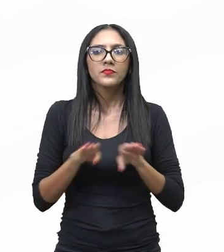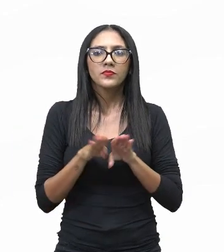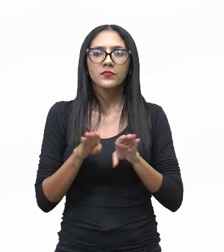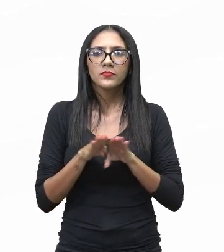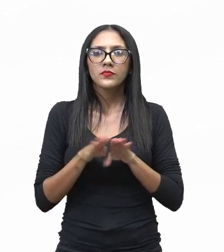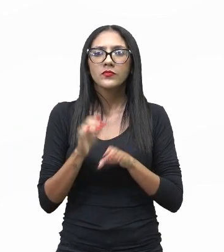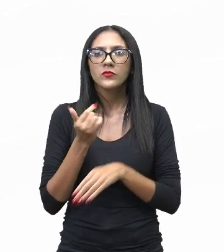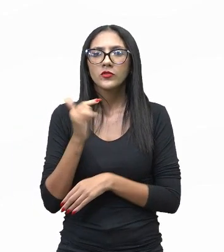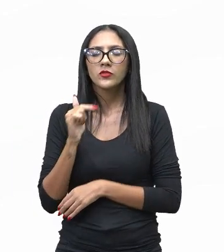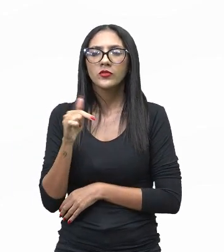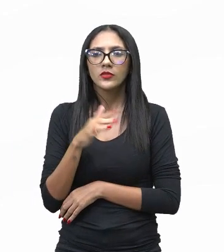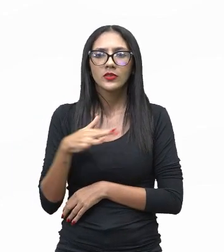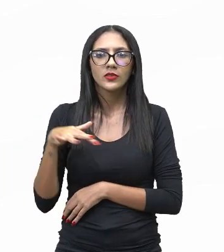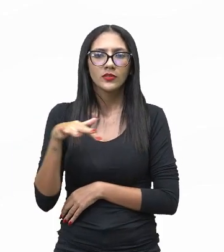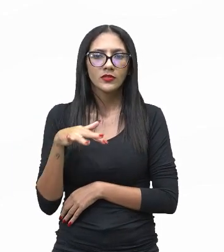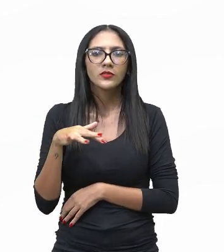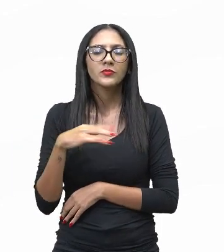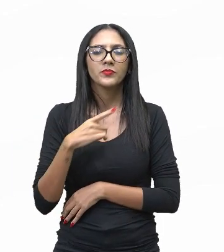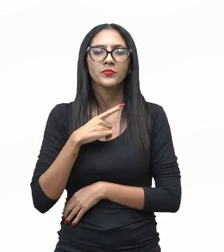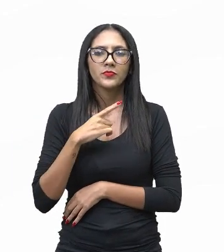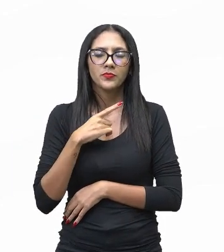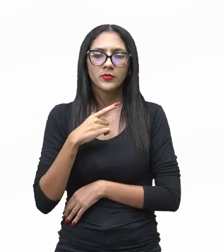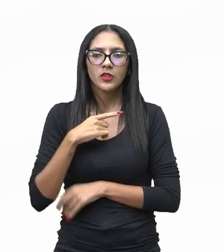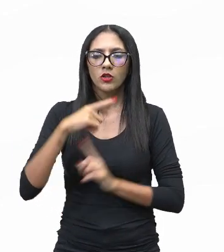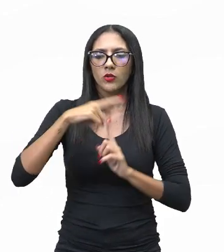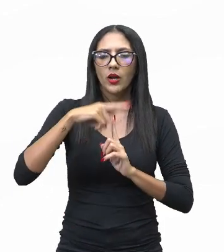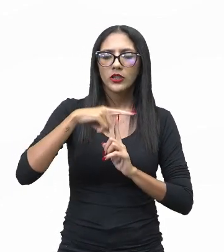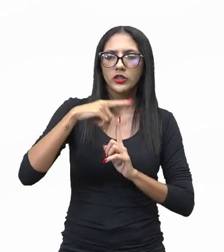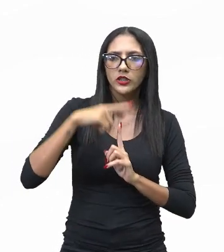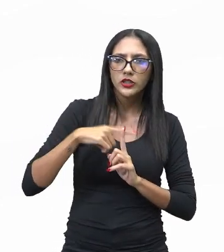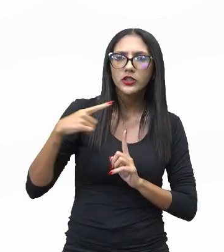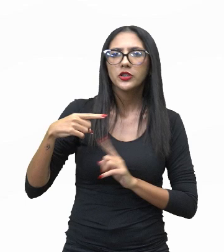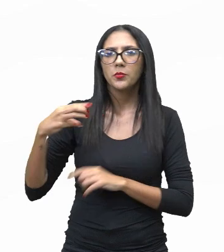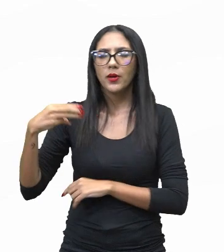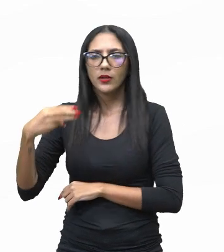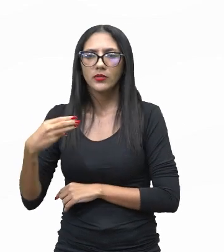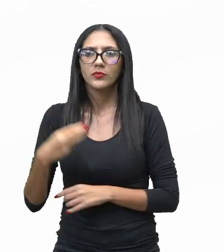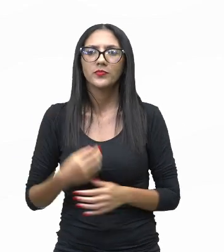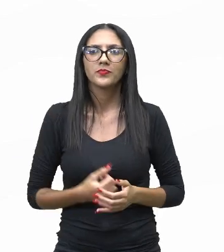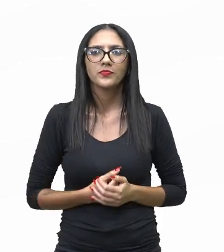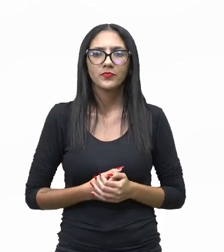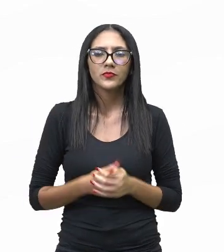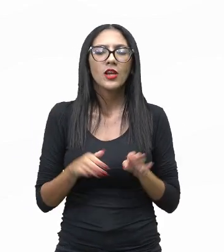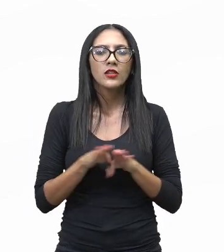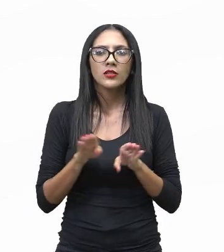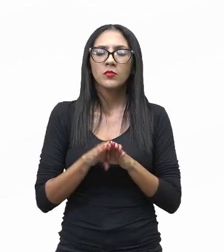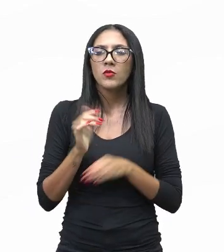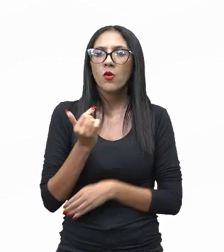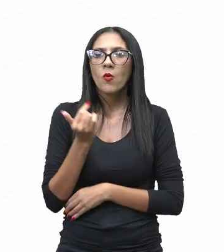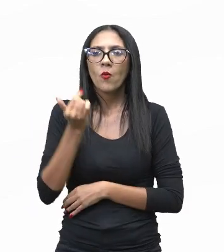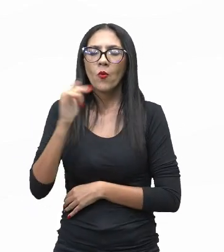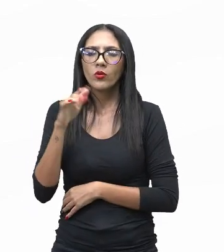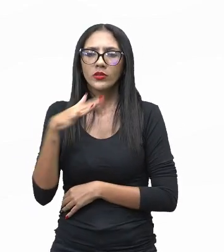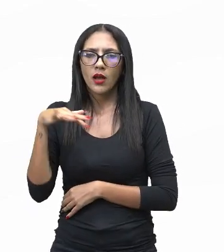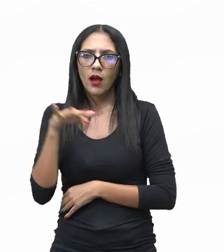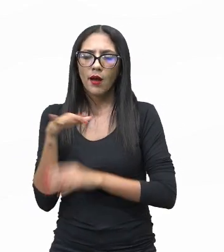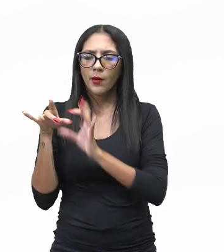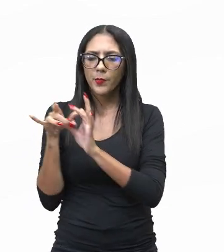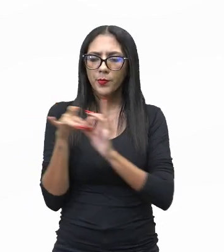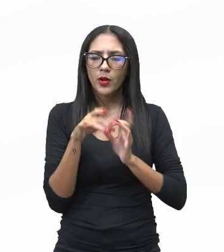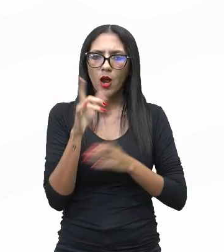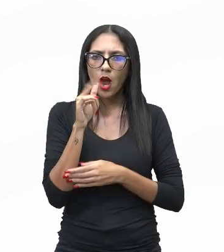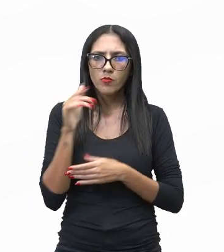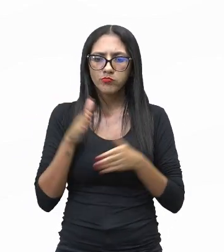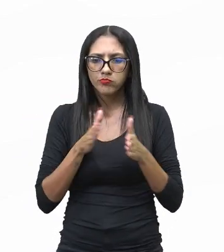central entre Tocantins e o Maranhão. Temos aqui essa parte que passa pelo Rio Trombetas, né? Passa na região de Trombetas, lá no